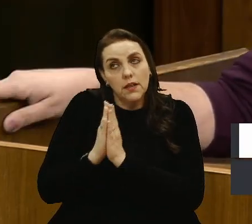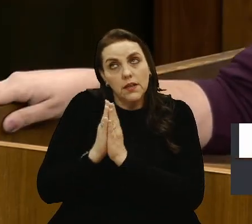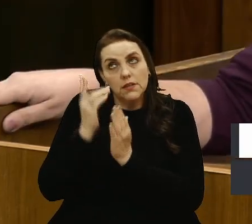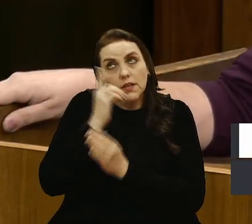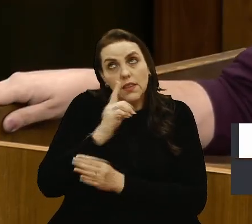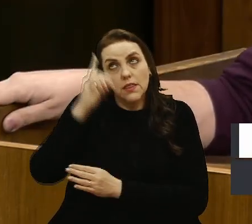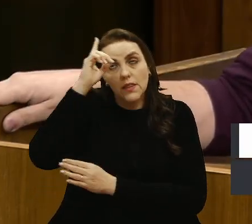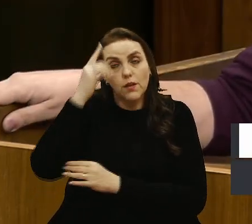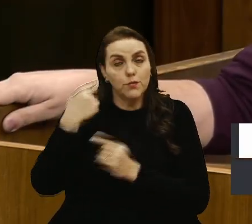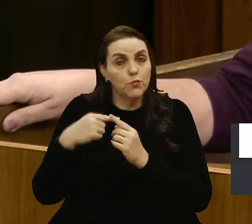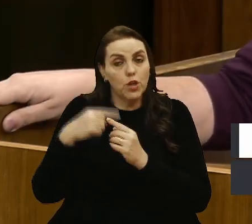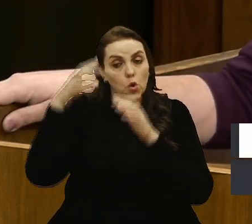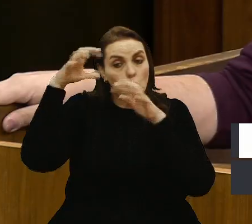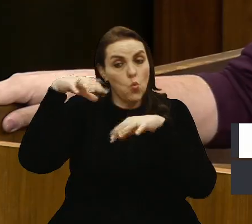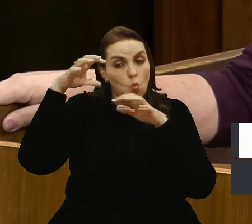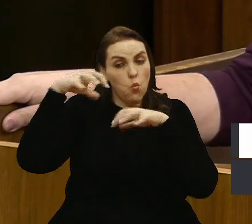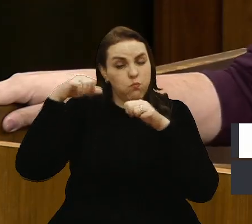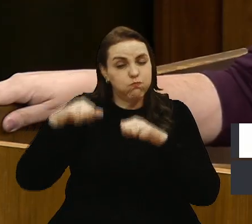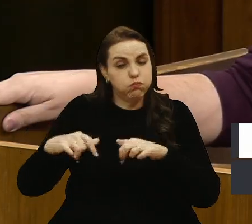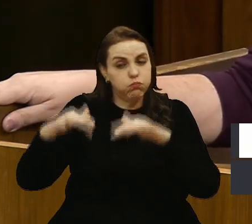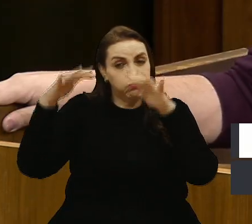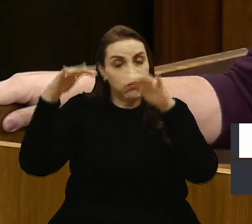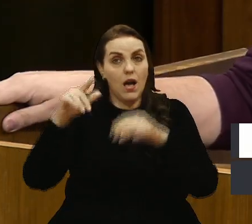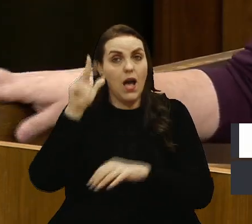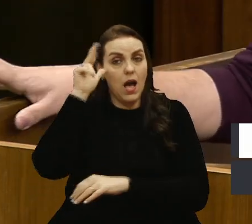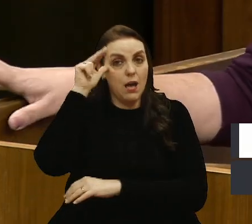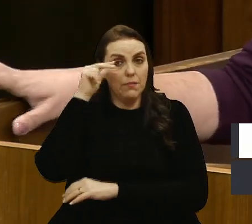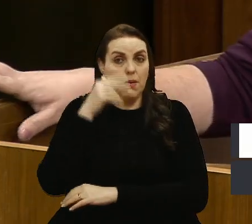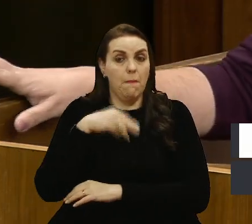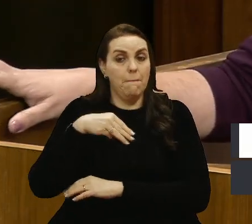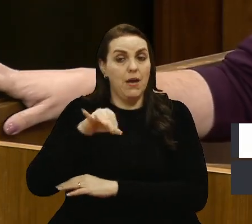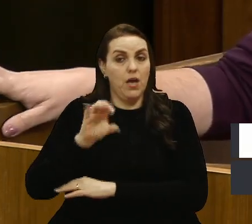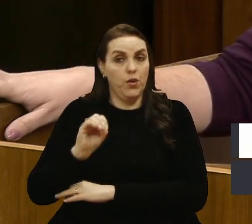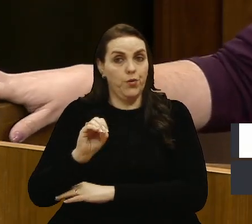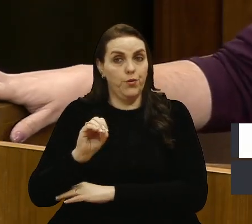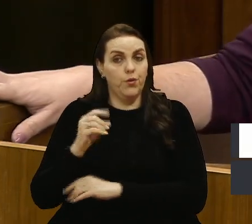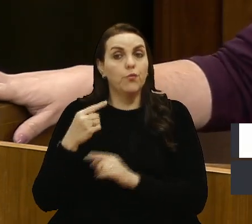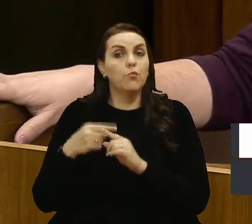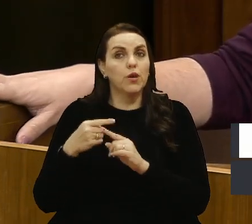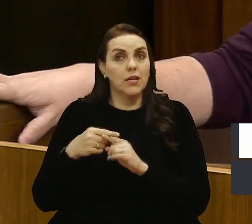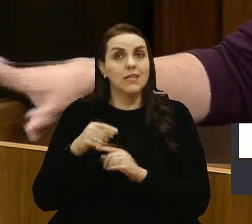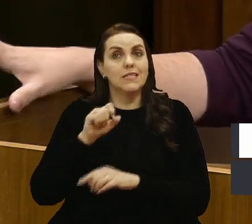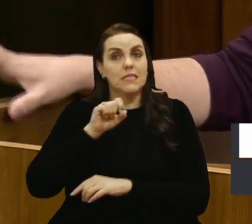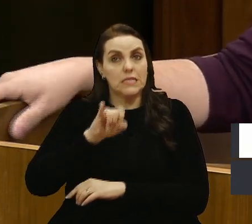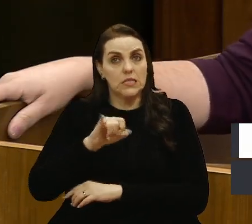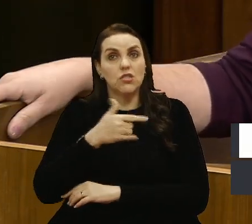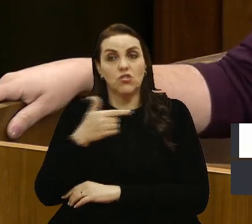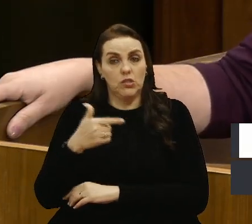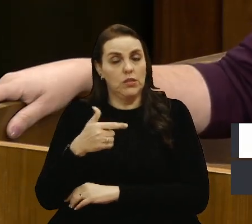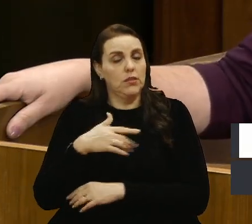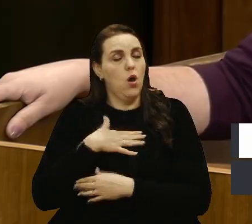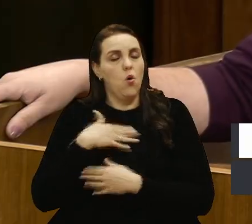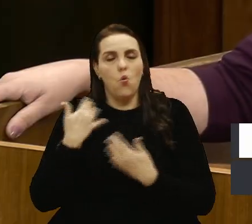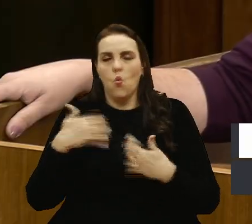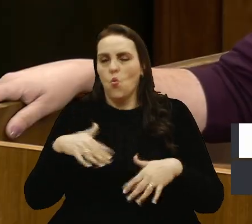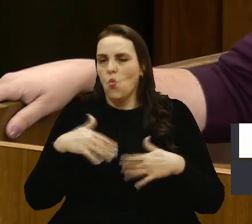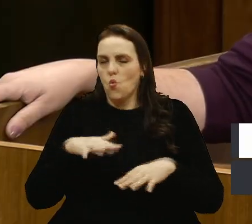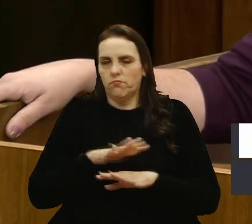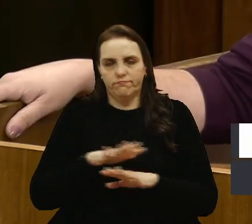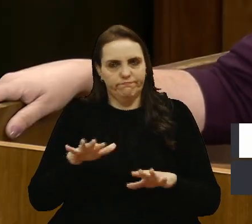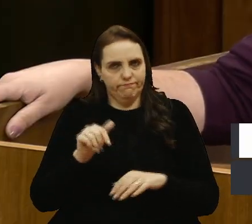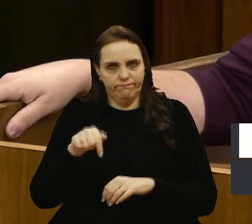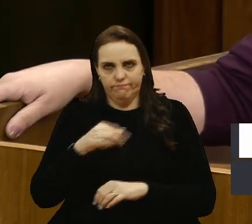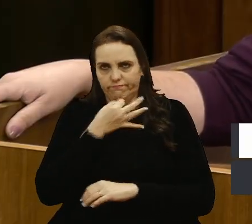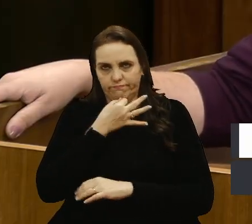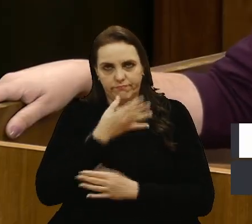porque não deu aquelas chuvas agora no mês de abril e maio. Porque senão nós estávamos fritos, né, na cidade de Caxias do